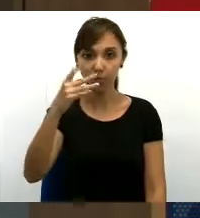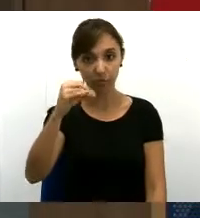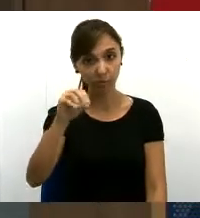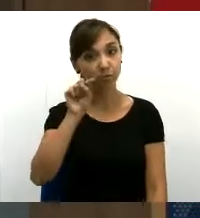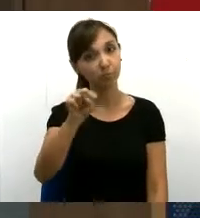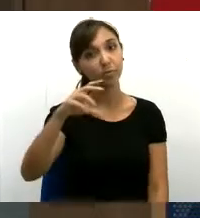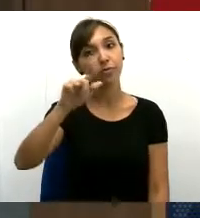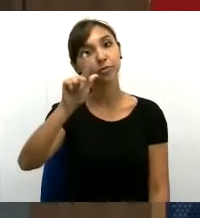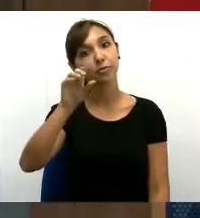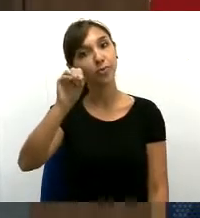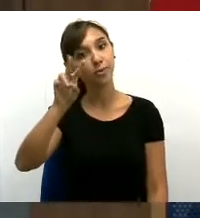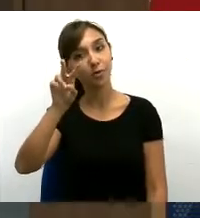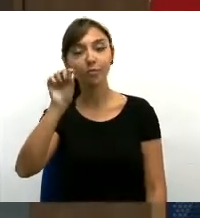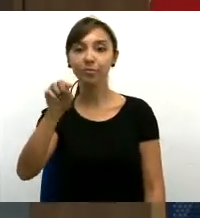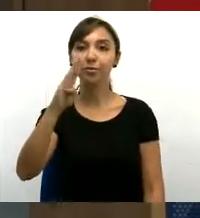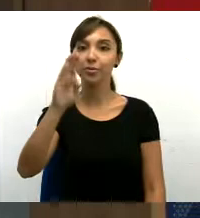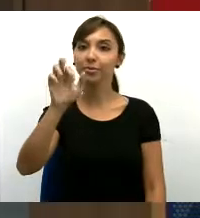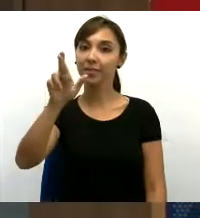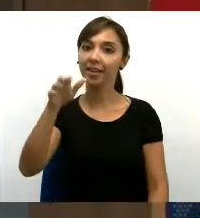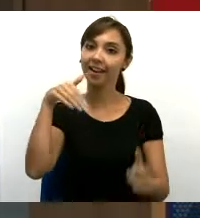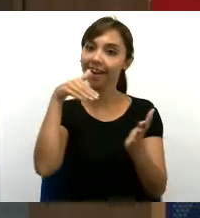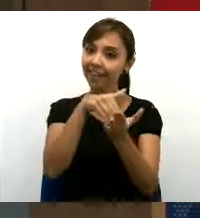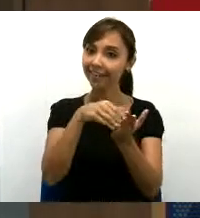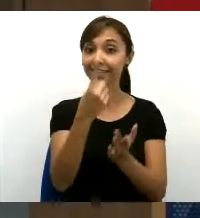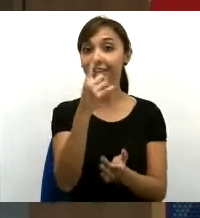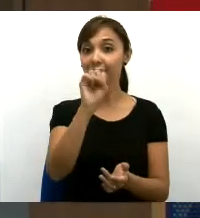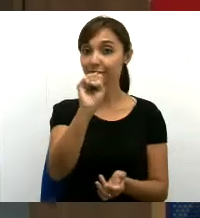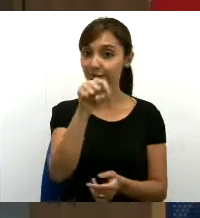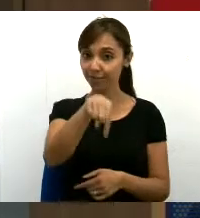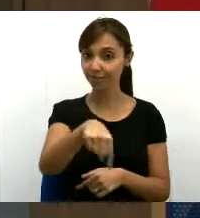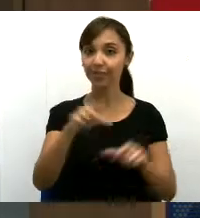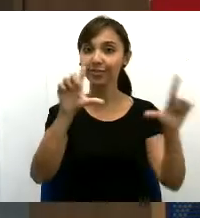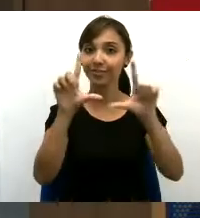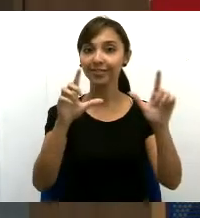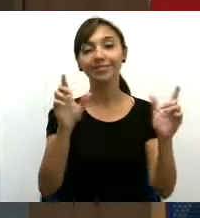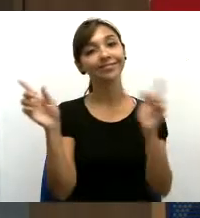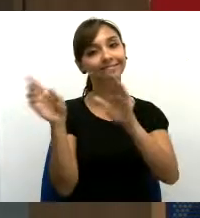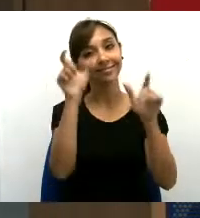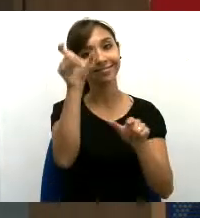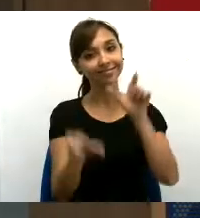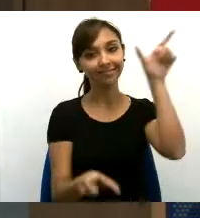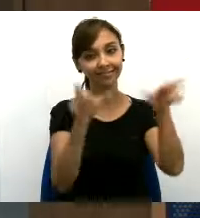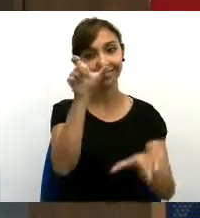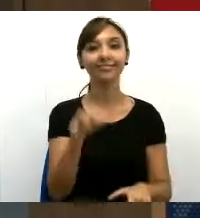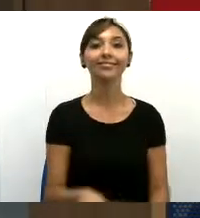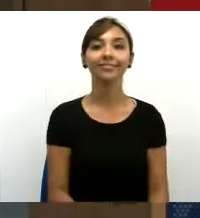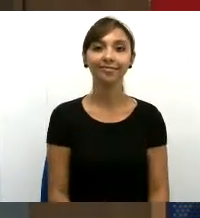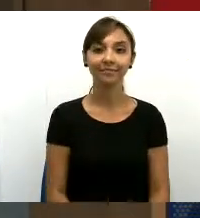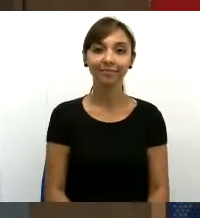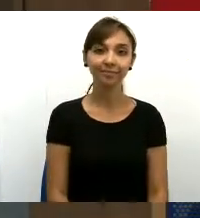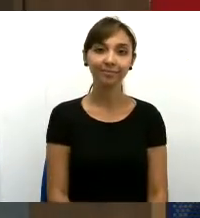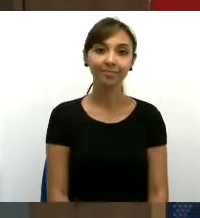camaraguarulhos.sp.gov.br. Então, fique com a gente, tem programação até às 18, hein? TV Câmara Guarulhos, o canal da cidadania.